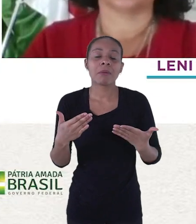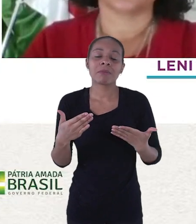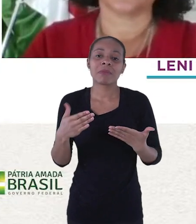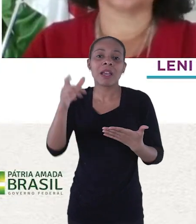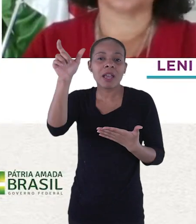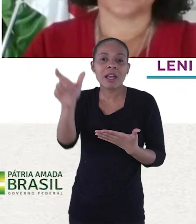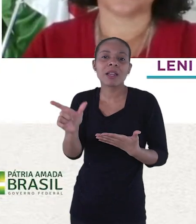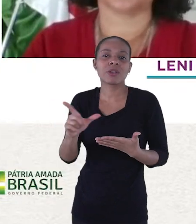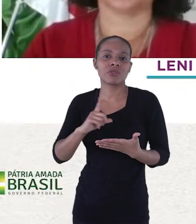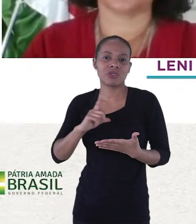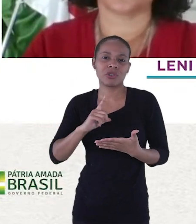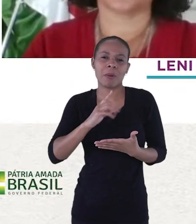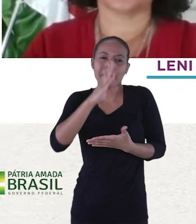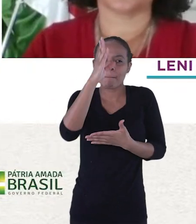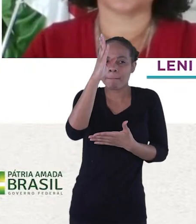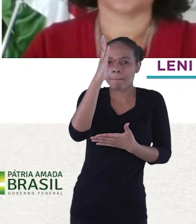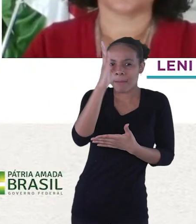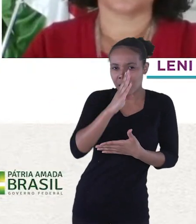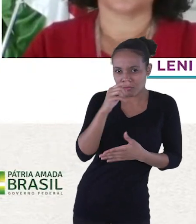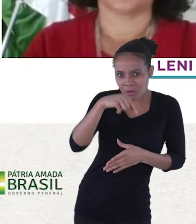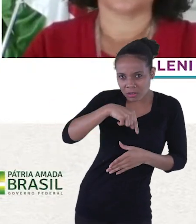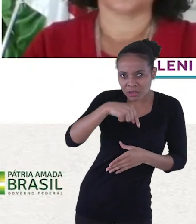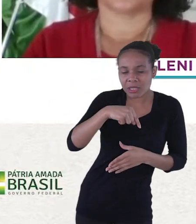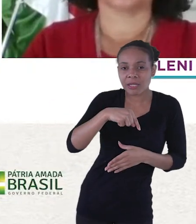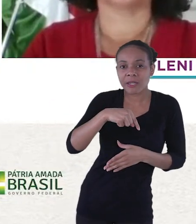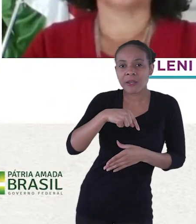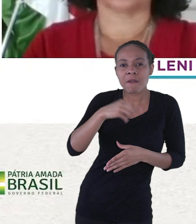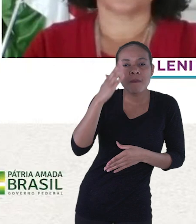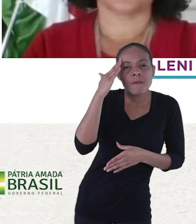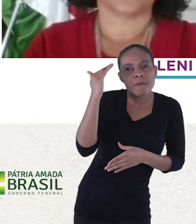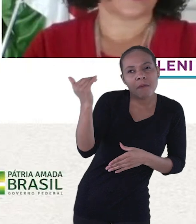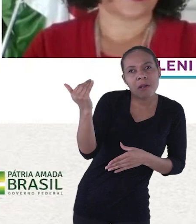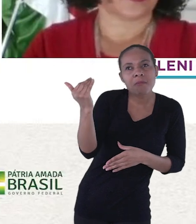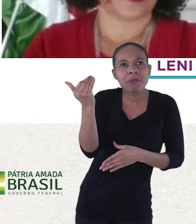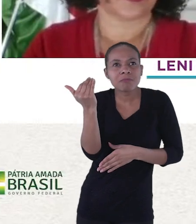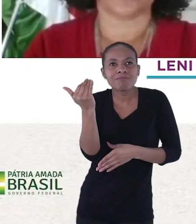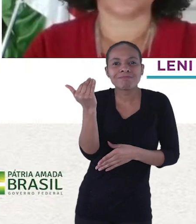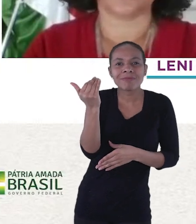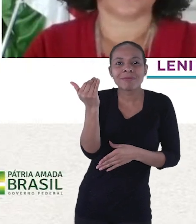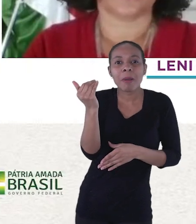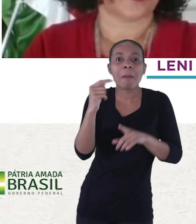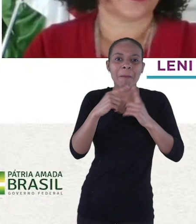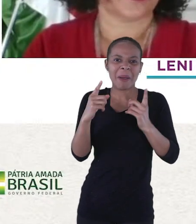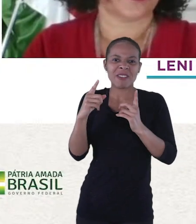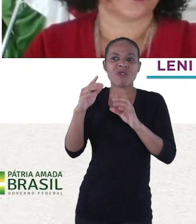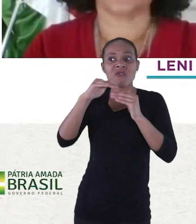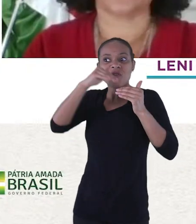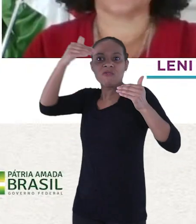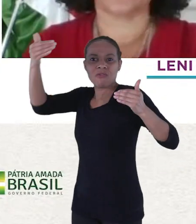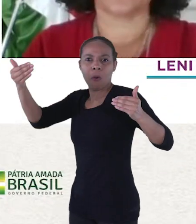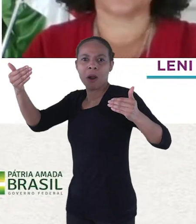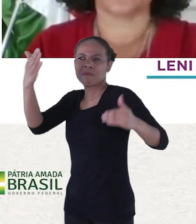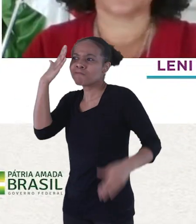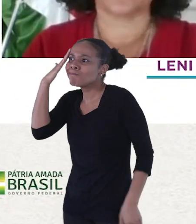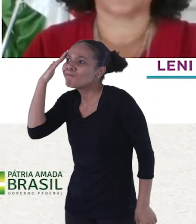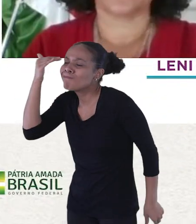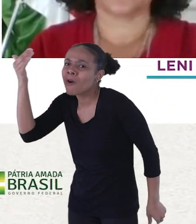pseudofama no Brasil, ela explodia no exterior. E a outra coisa, para acrescentar e